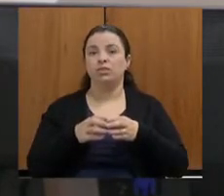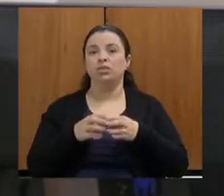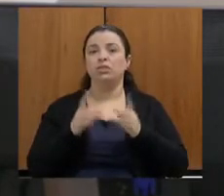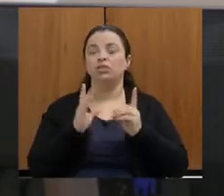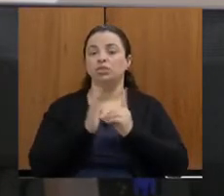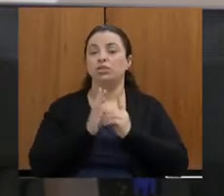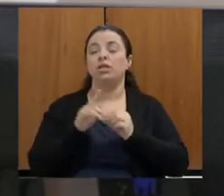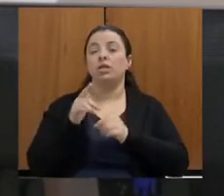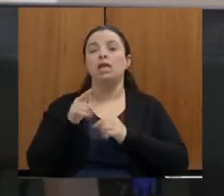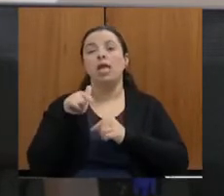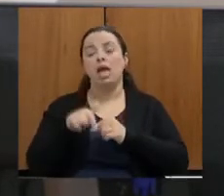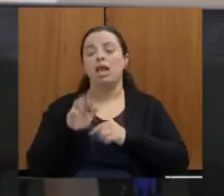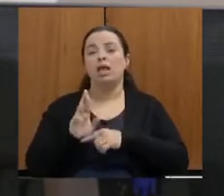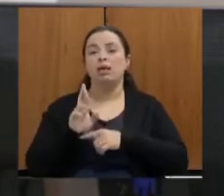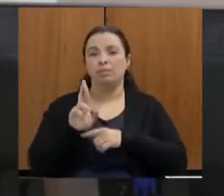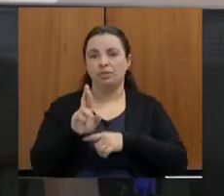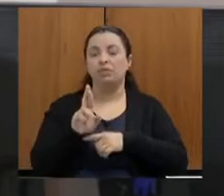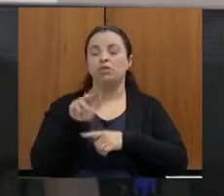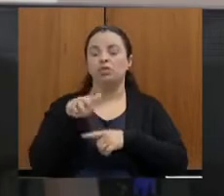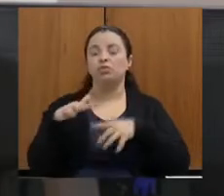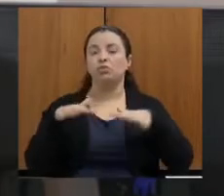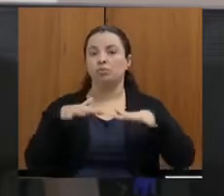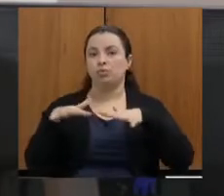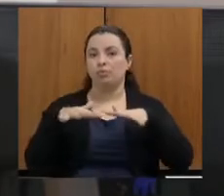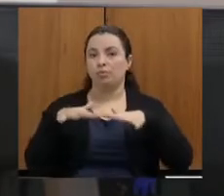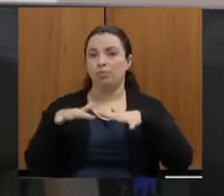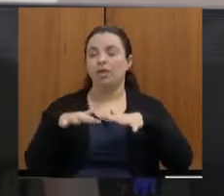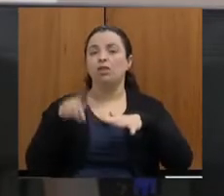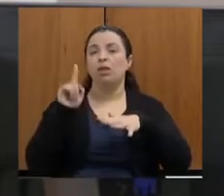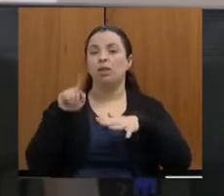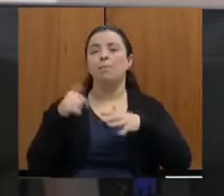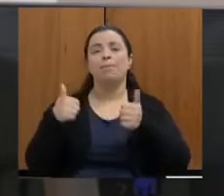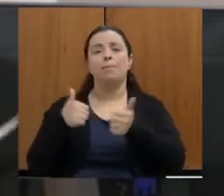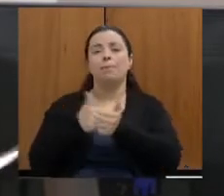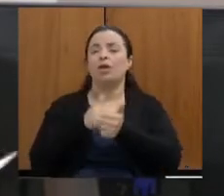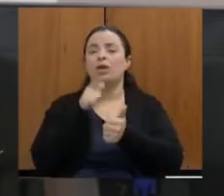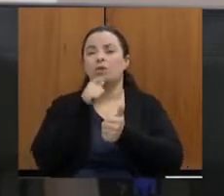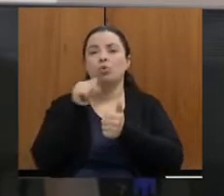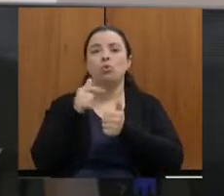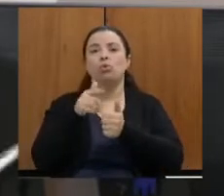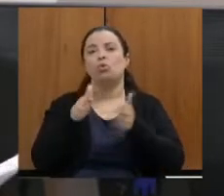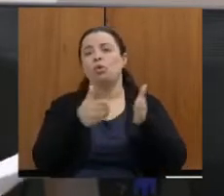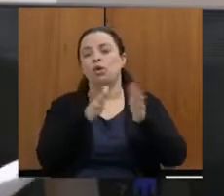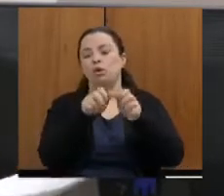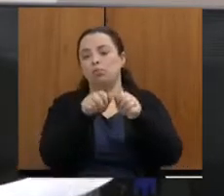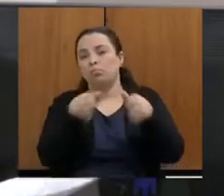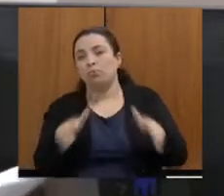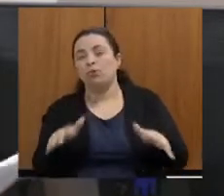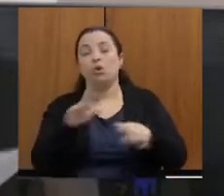do movimento de ressurgência Pure na bacia do Rio Doce para compor a nossa mesa a